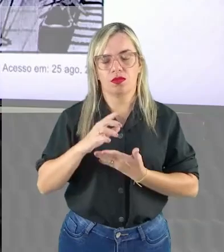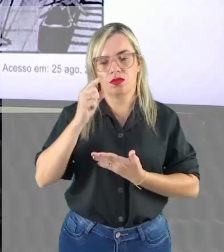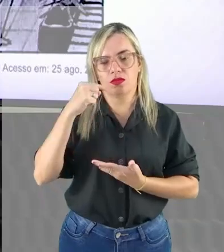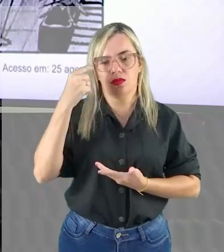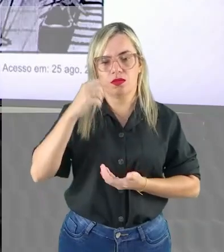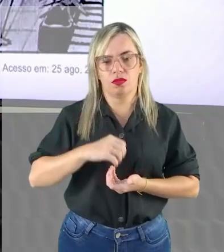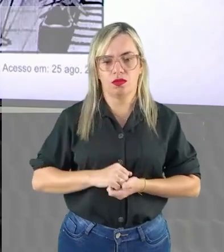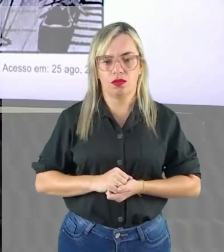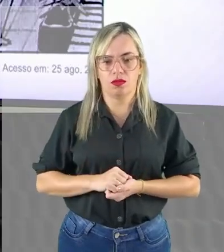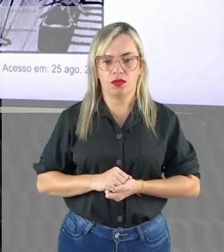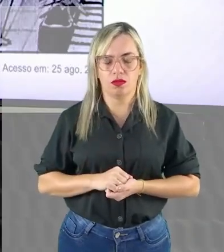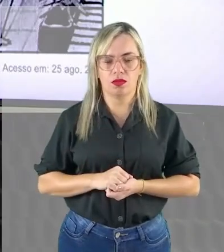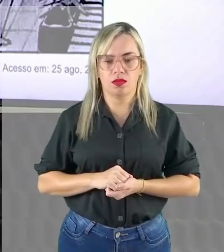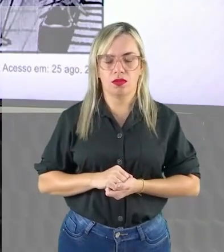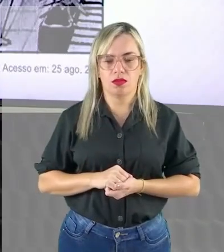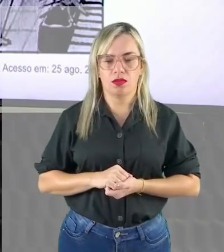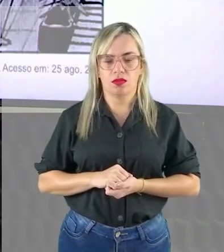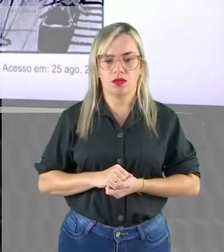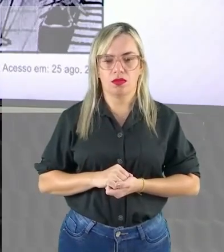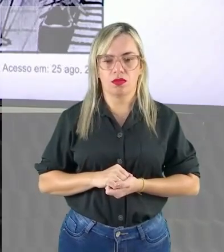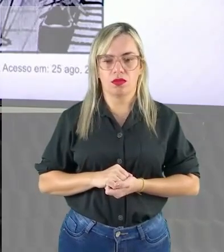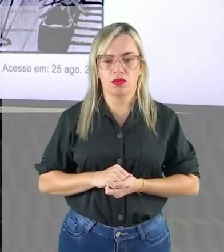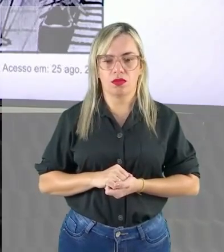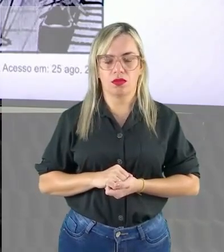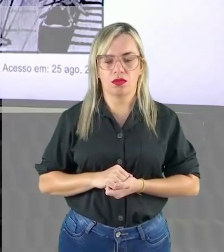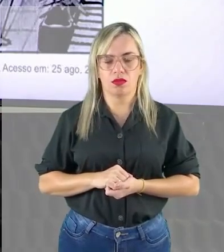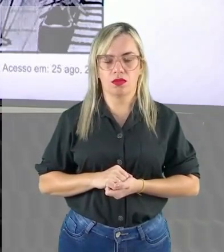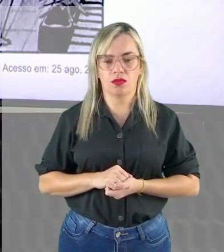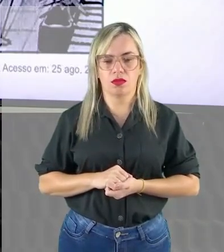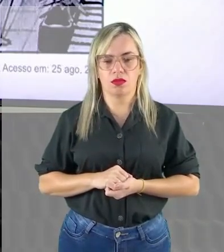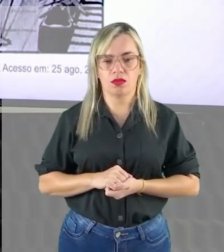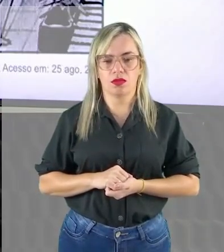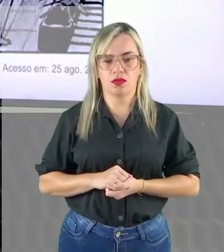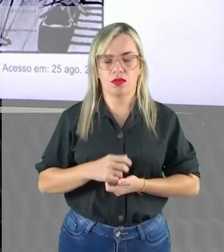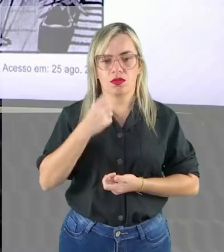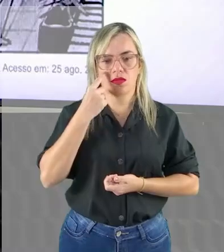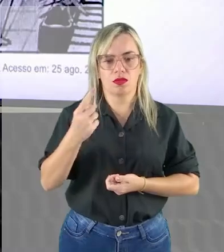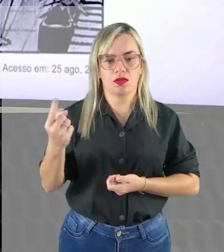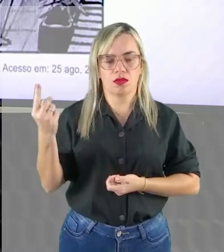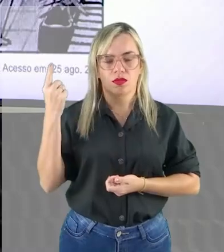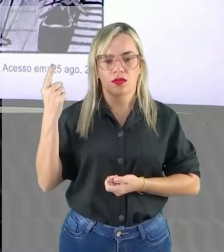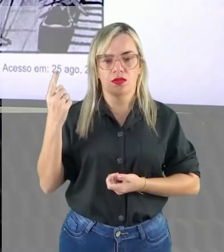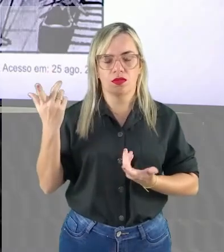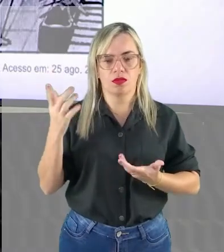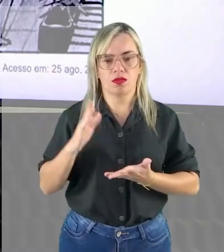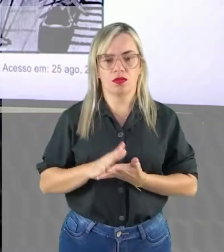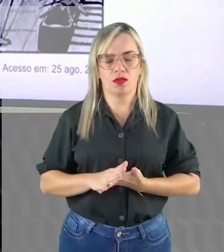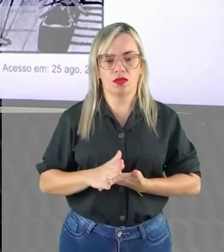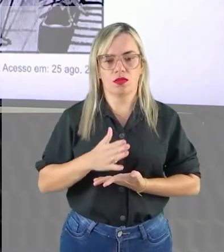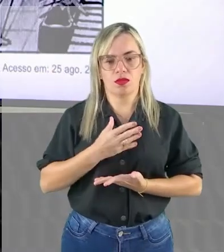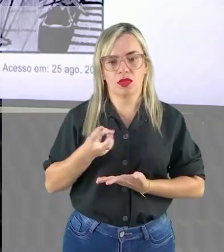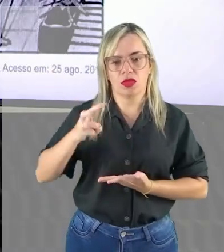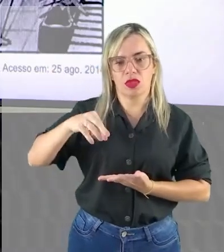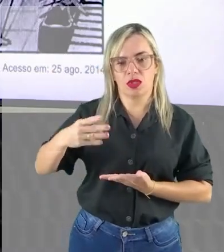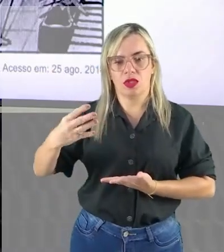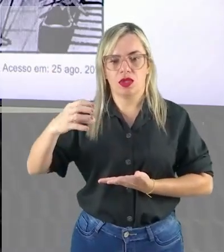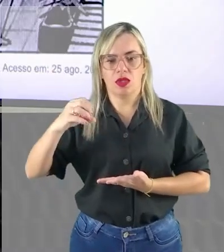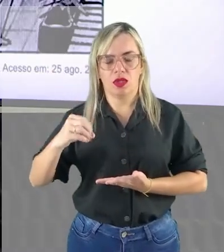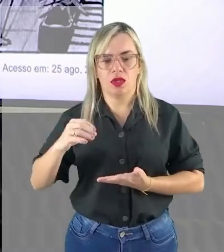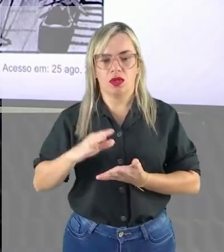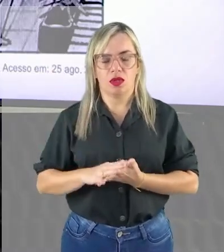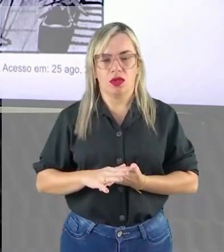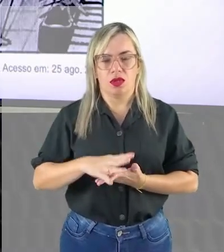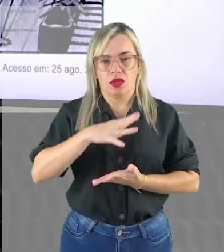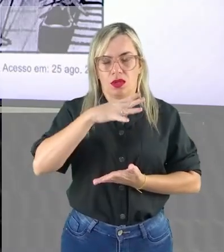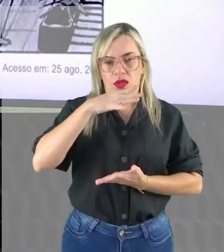e não tendrás dioxinas de postre. Então, observe o que ele diz aqui. O meu mercúrio cheira pescado. Então, ele já